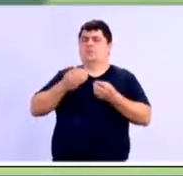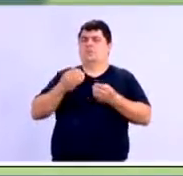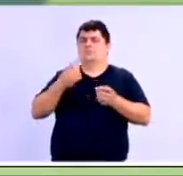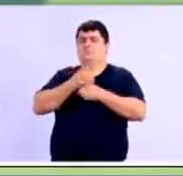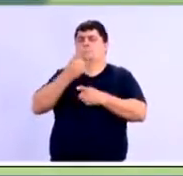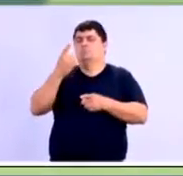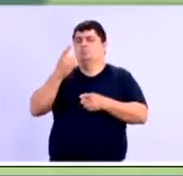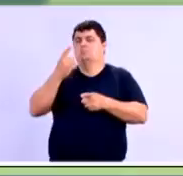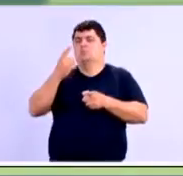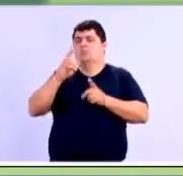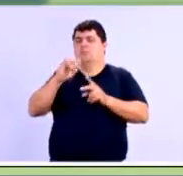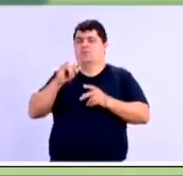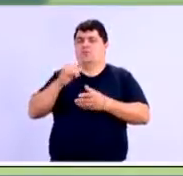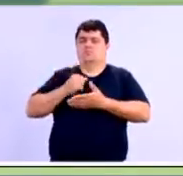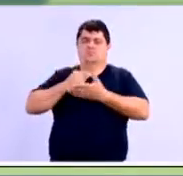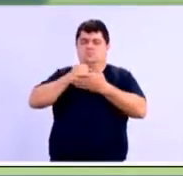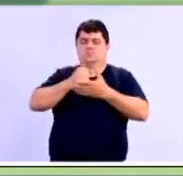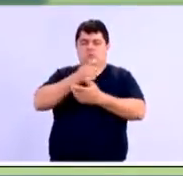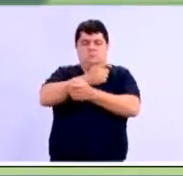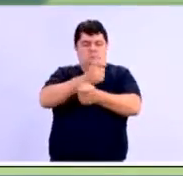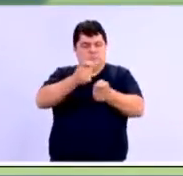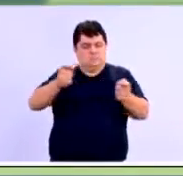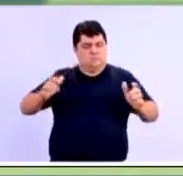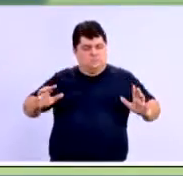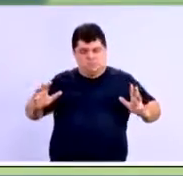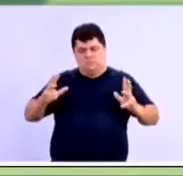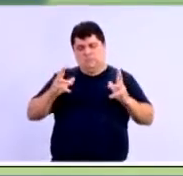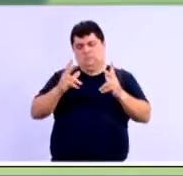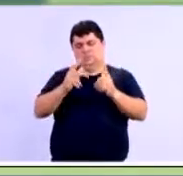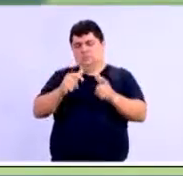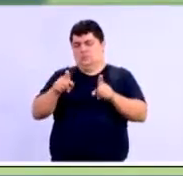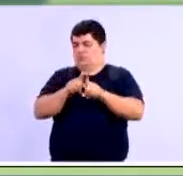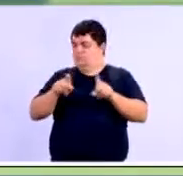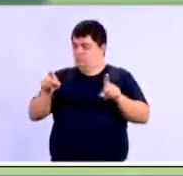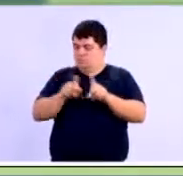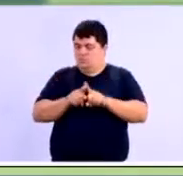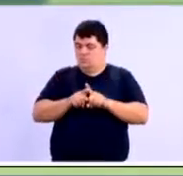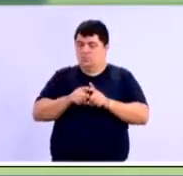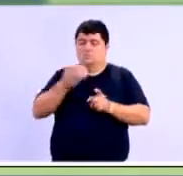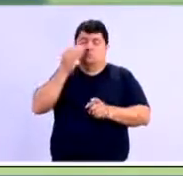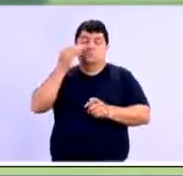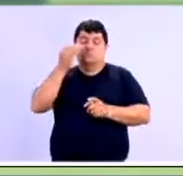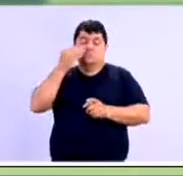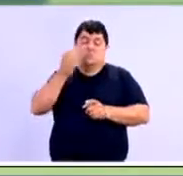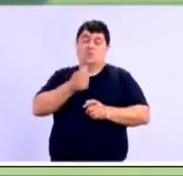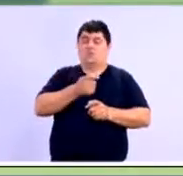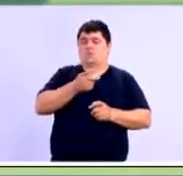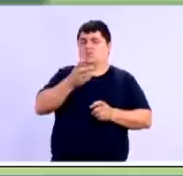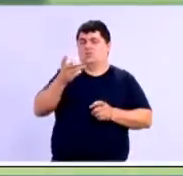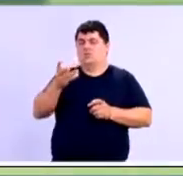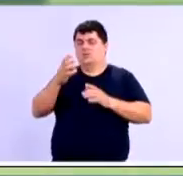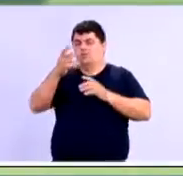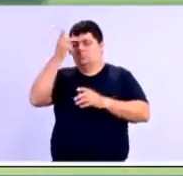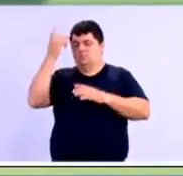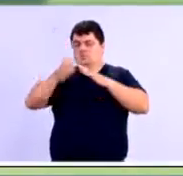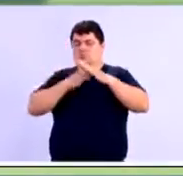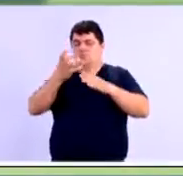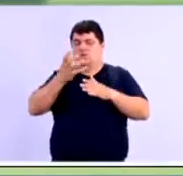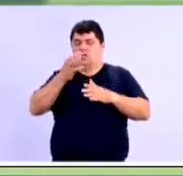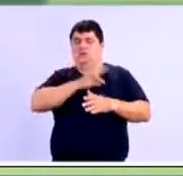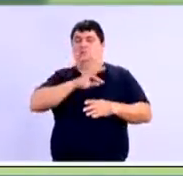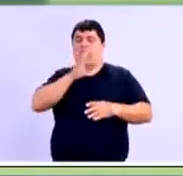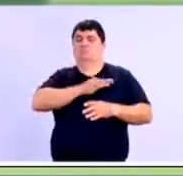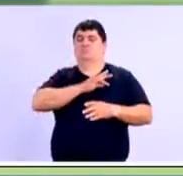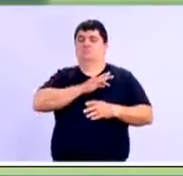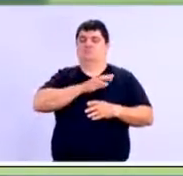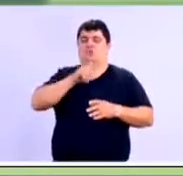Isso vai sustentar todas as despesas da empresa. Além da despesa, ainda vai ter que prever o quanto o empresário quer ter no final das contas